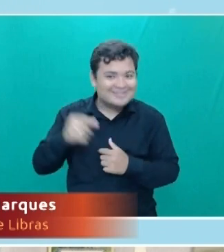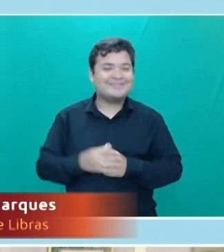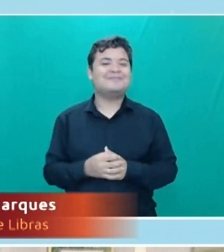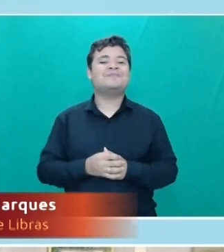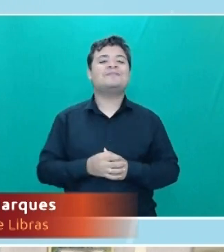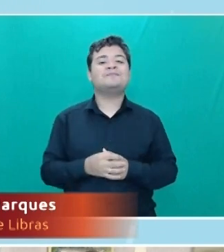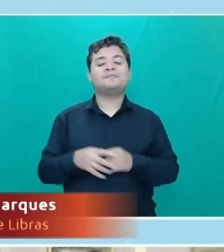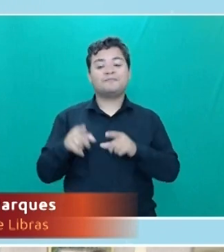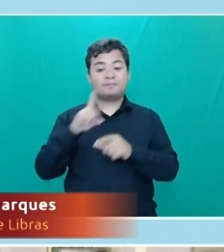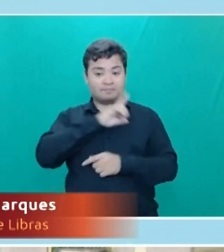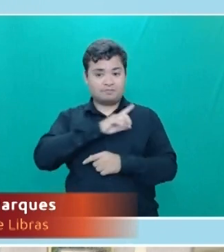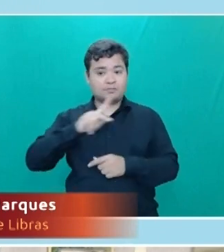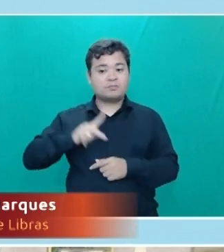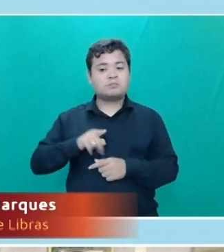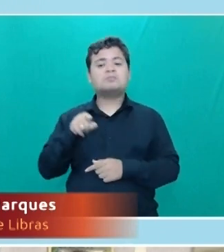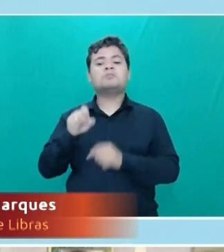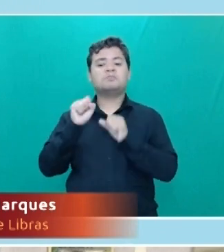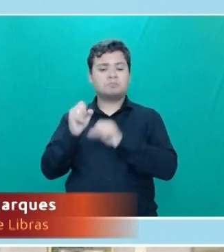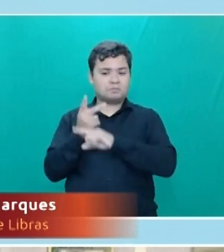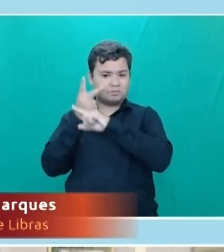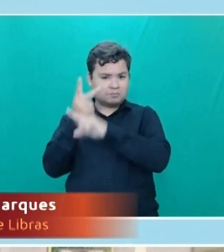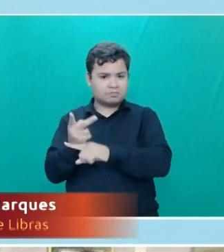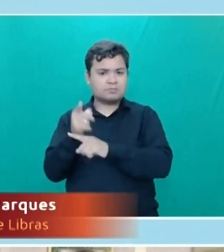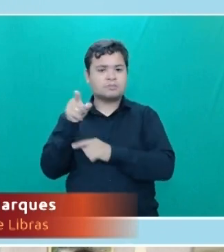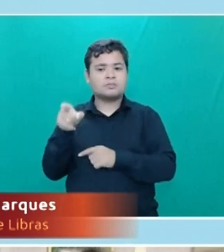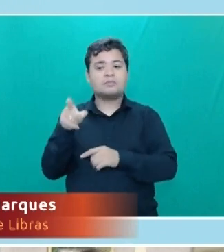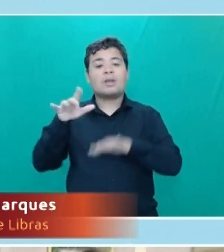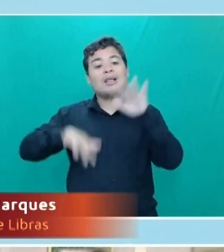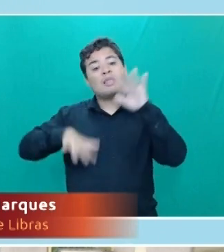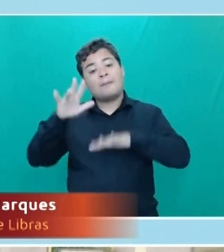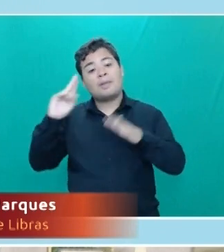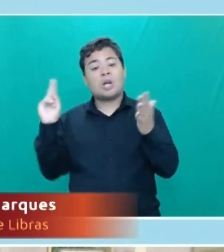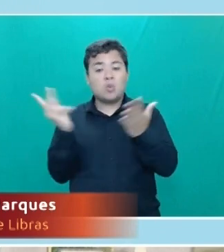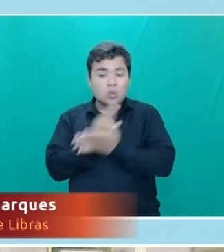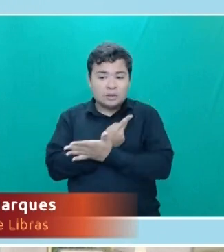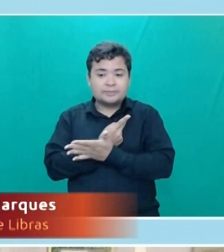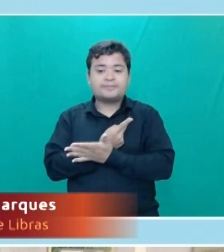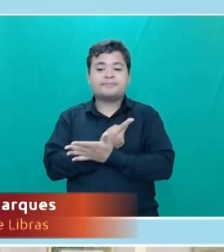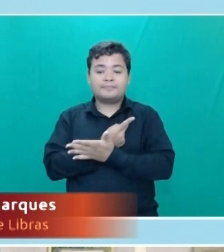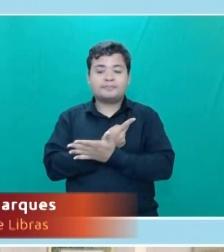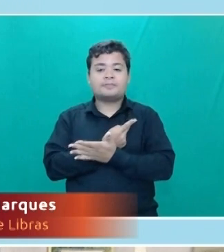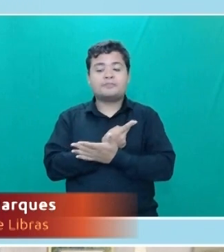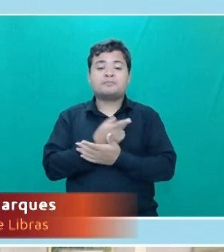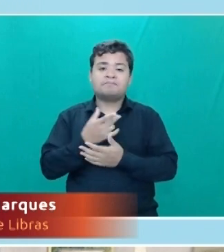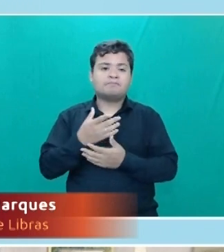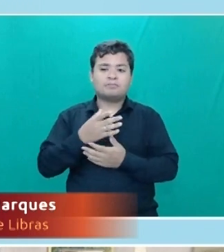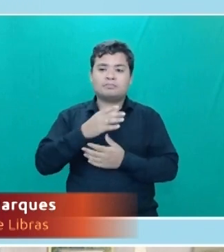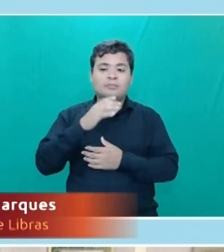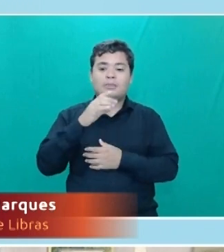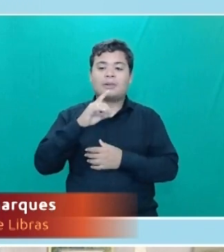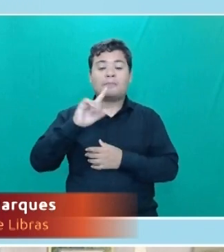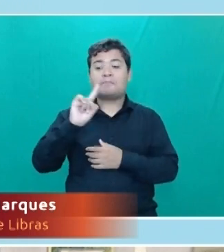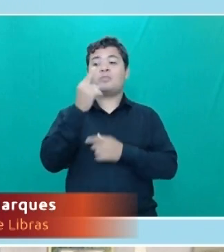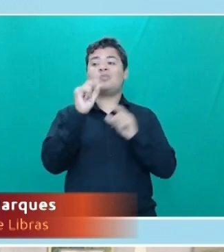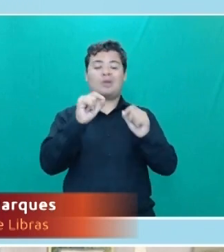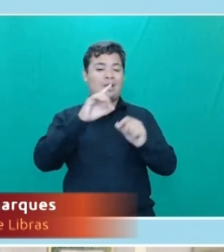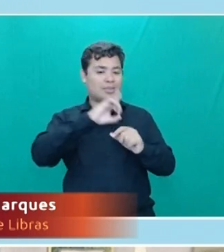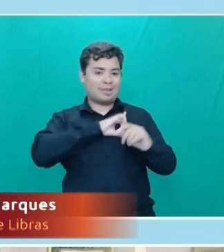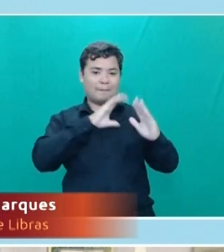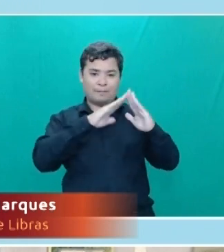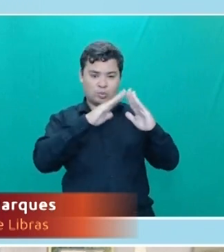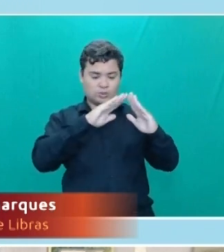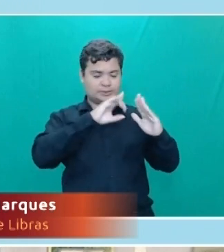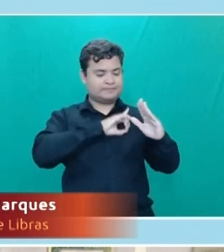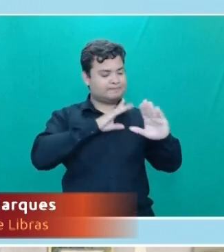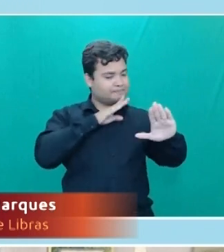possível que se procure a Defensoria Pública, dependendo da situação. Primeiro, o lugar imediato seria uma delegacia de polícia para registrar